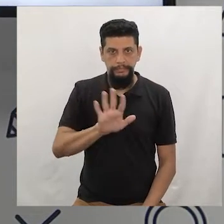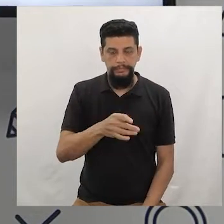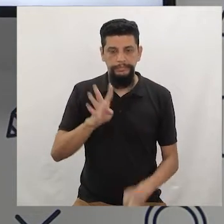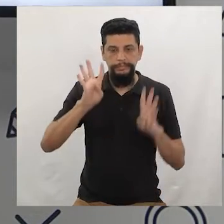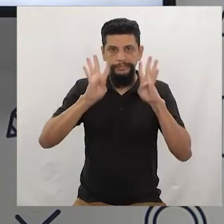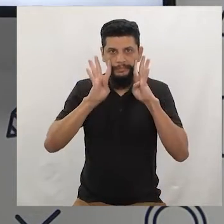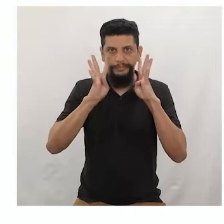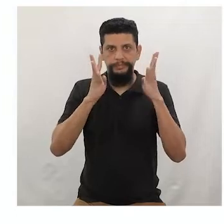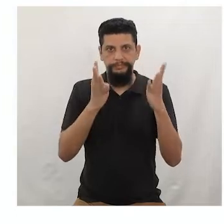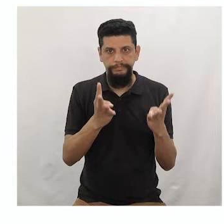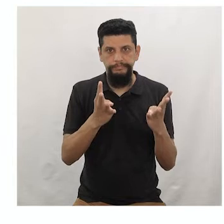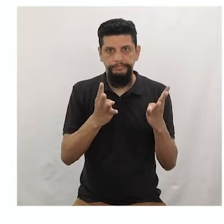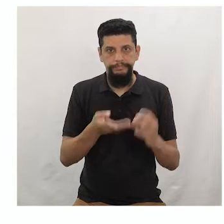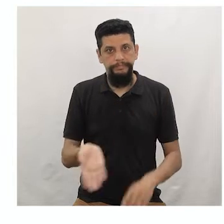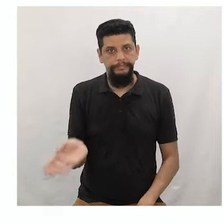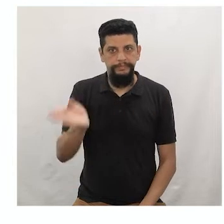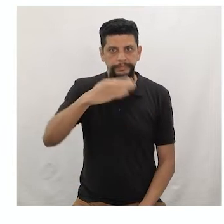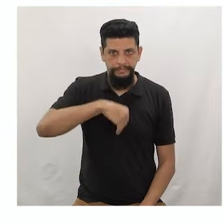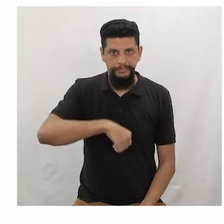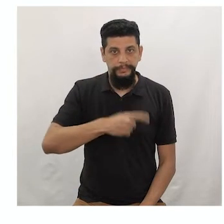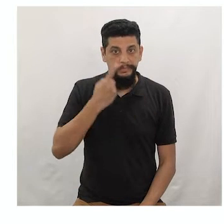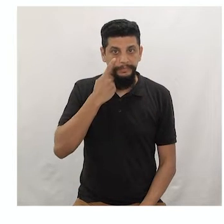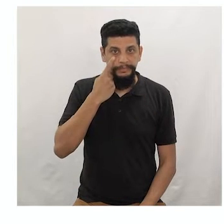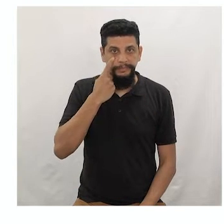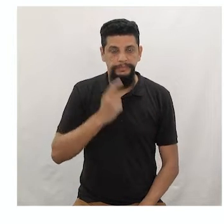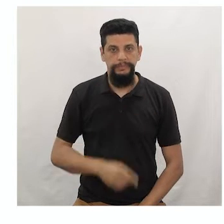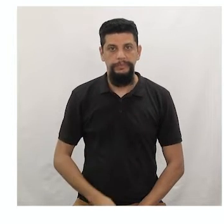tela, prestem atenção. Vamos lá?